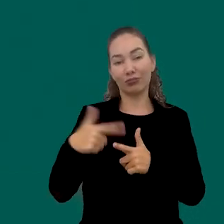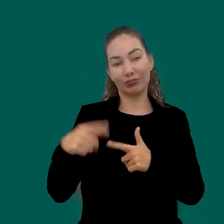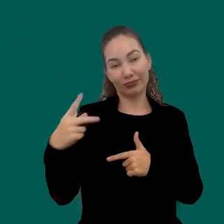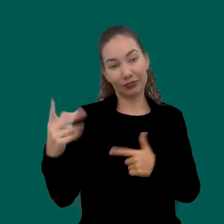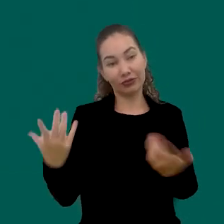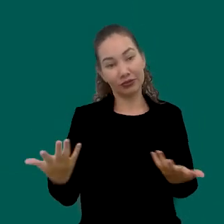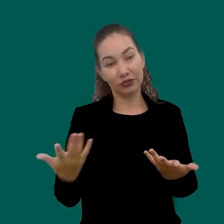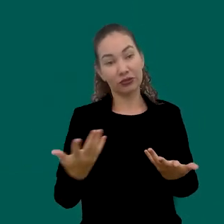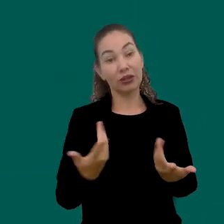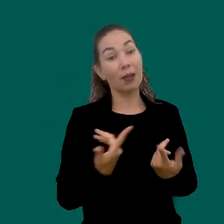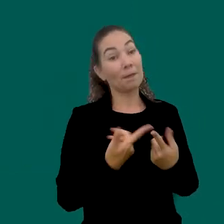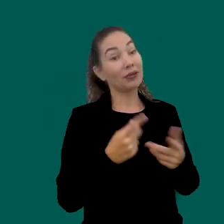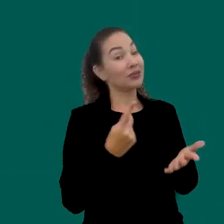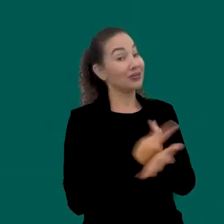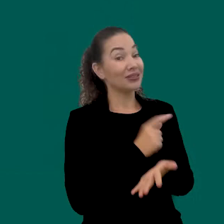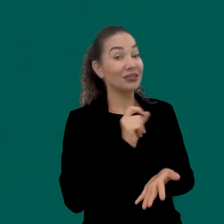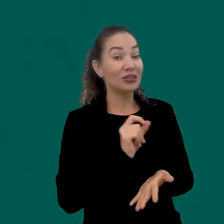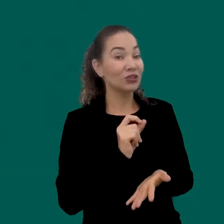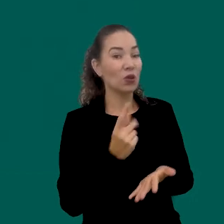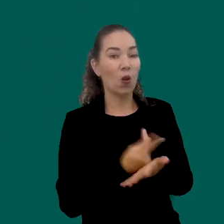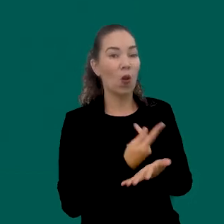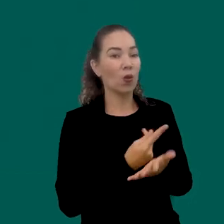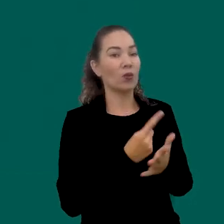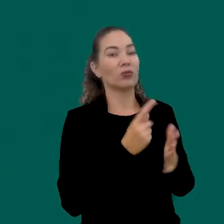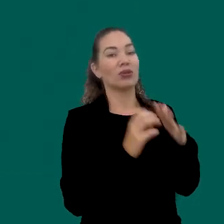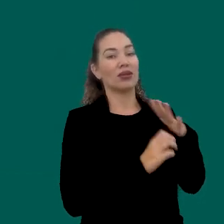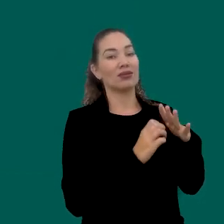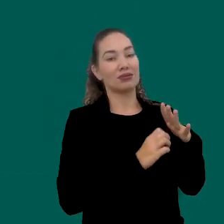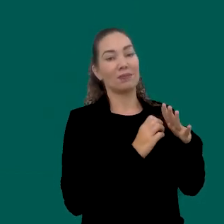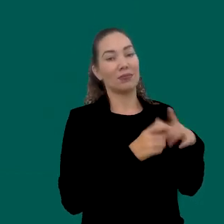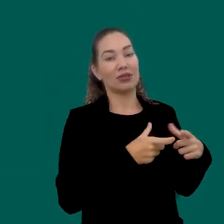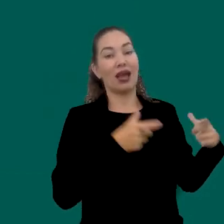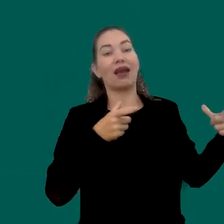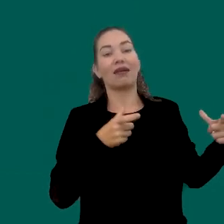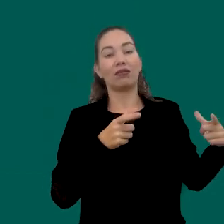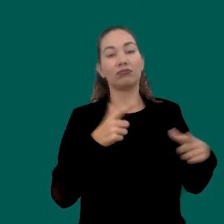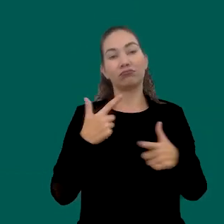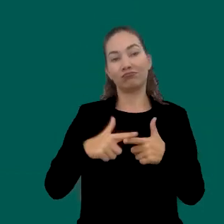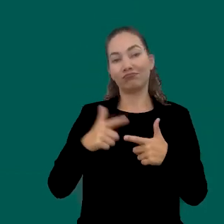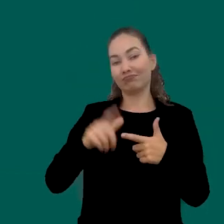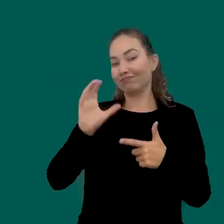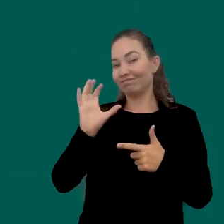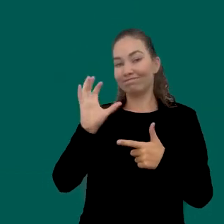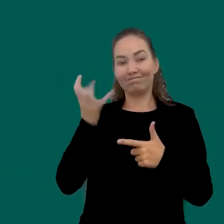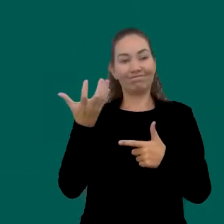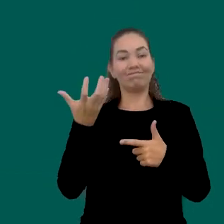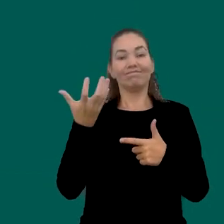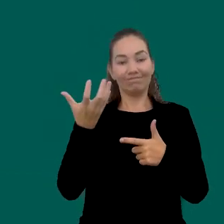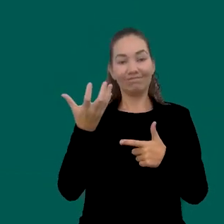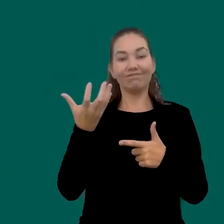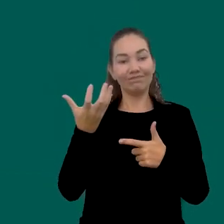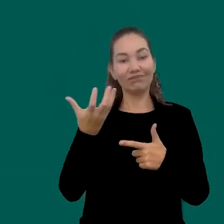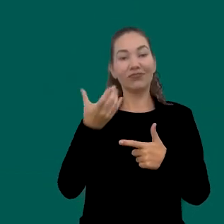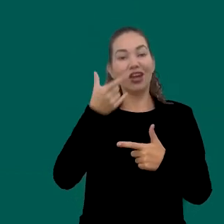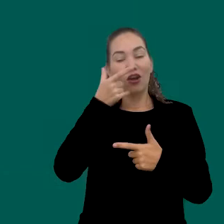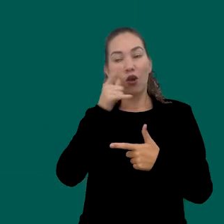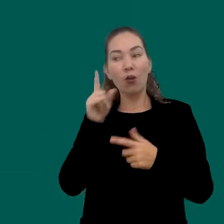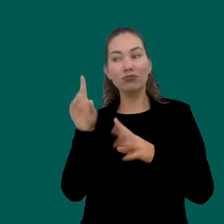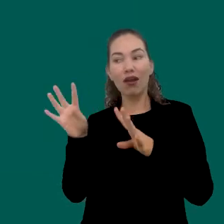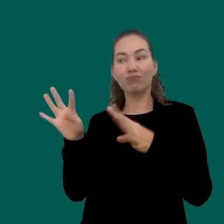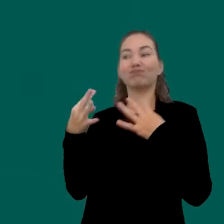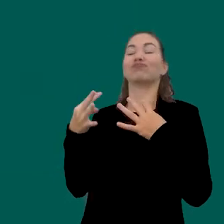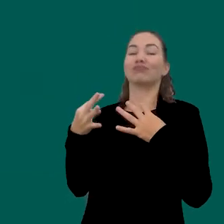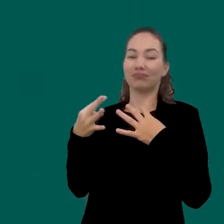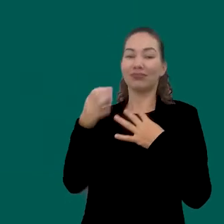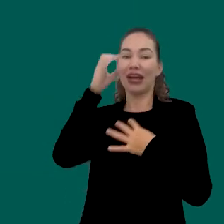coisa que não acontece nas grandes redes. E um problema bem resolvido, tu consegue cativar aquele cliente para